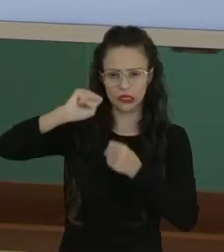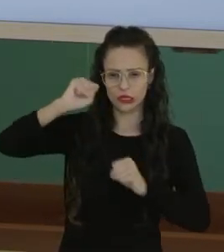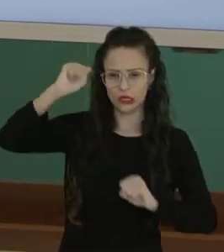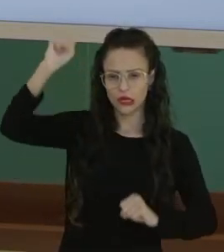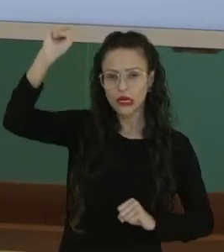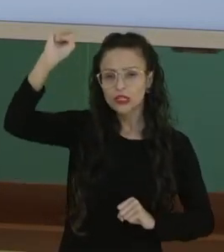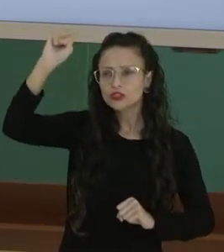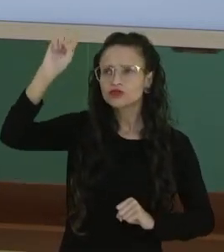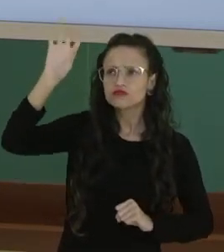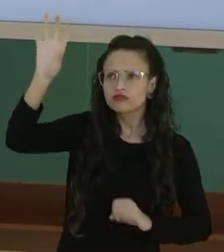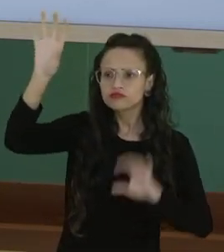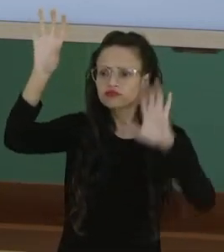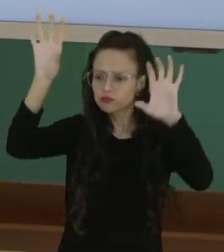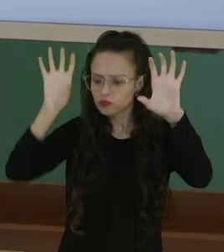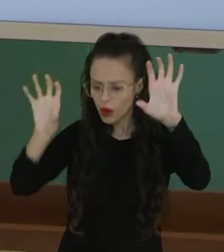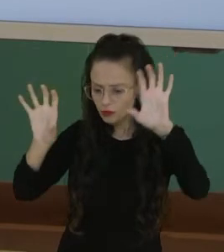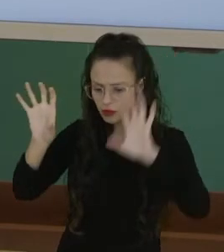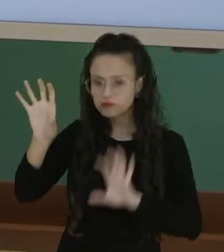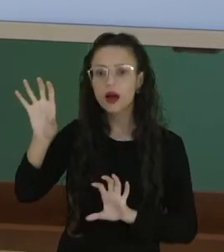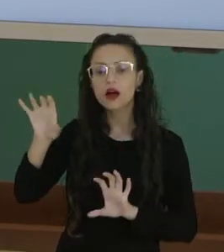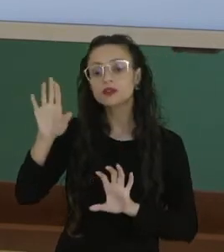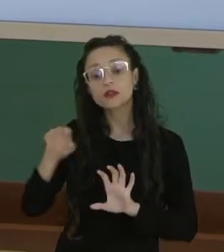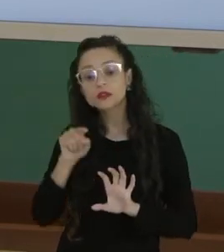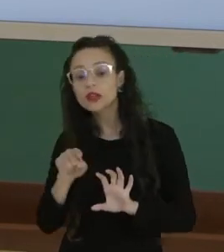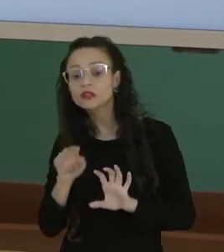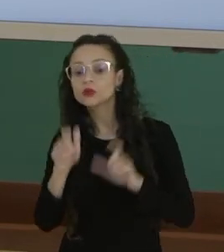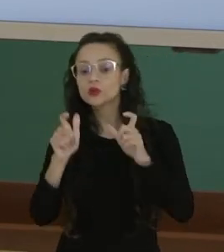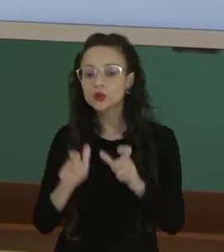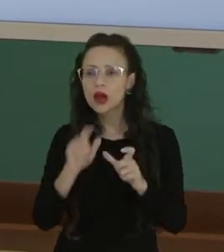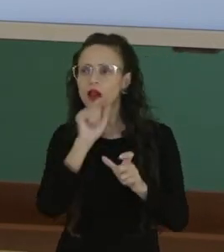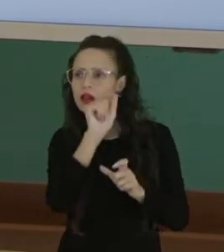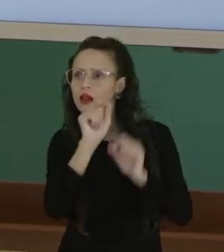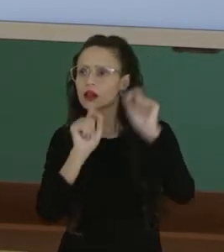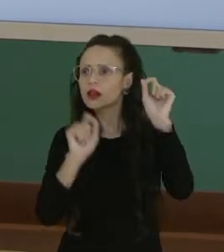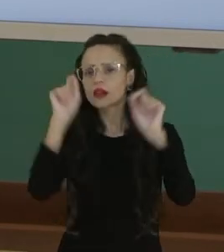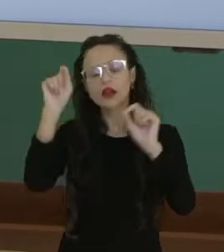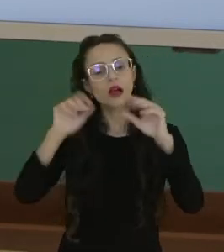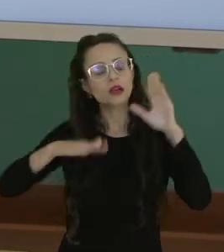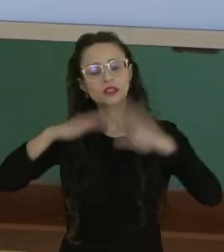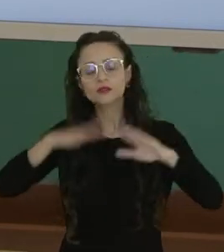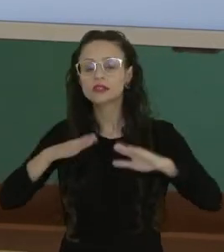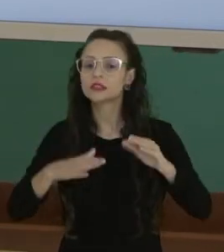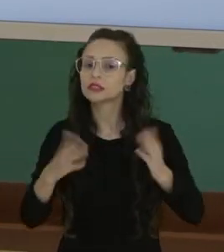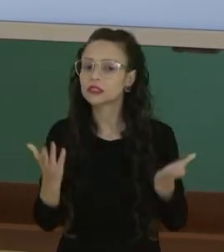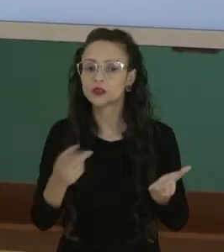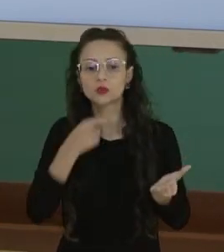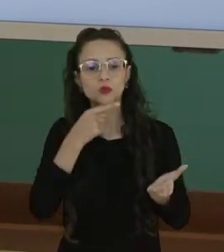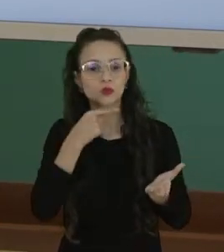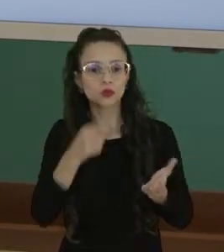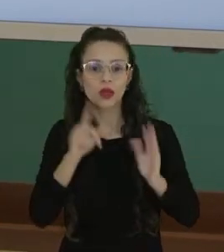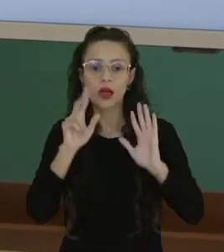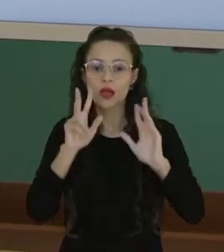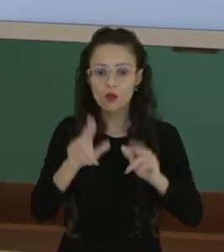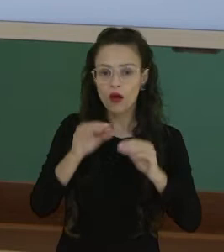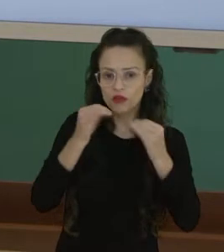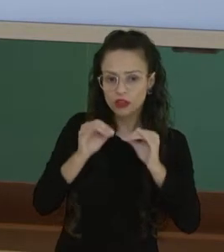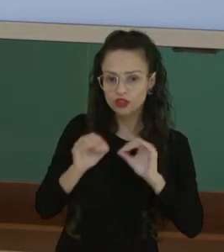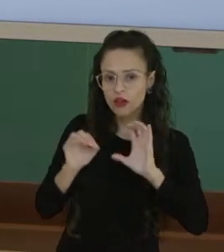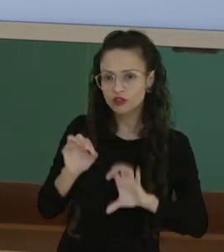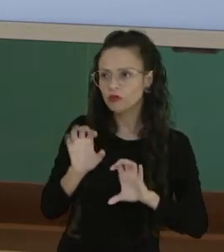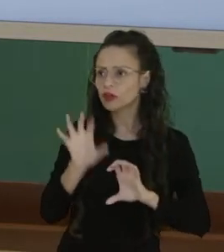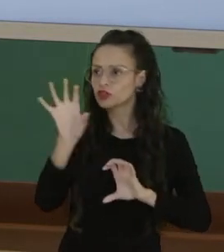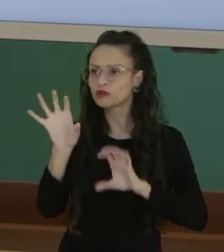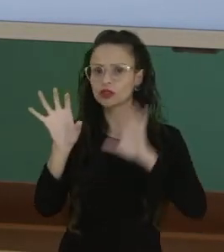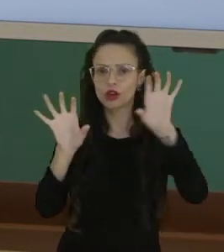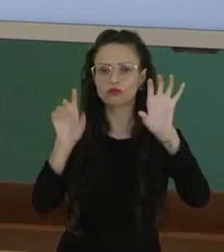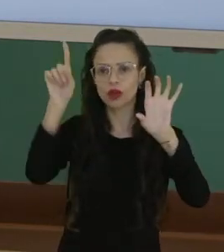região do país não utiliza, não gera aquela quantidade de energia da mesma forma que outra região, certo? Então, às